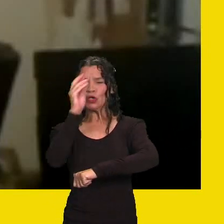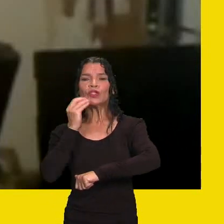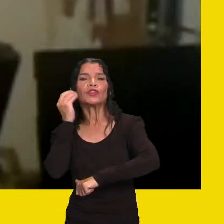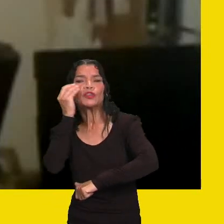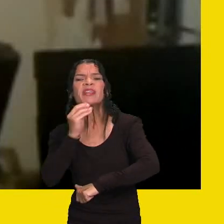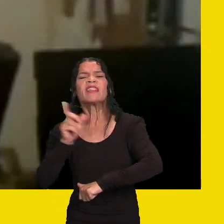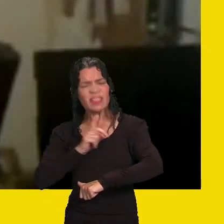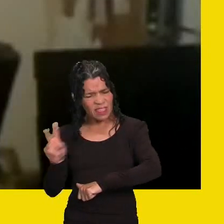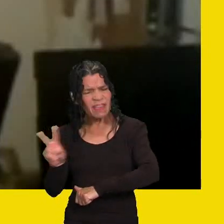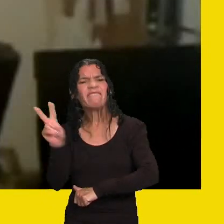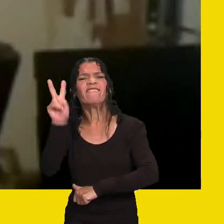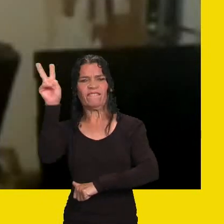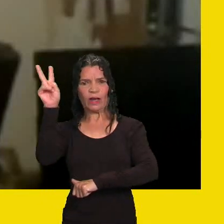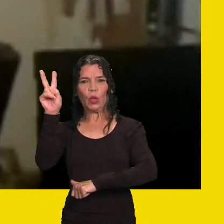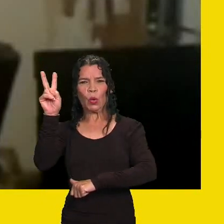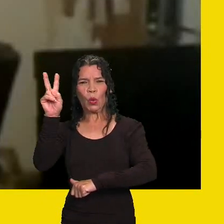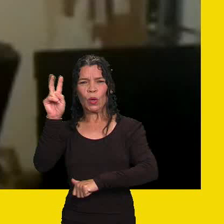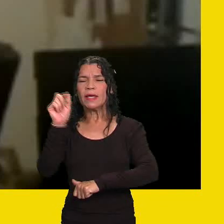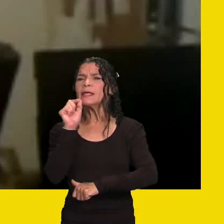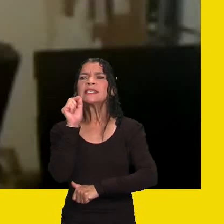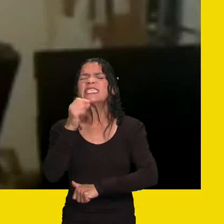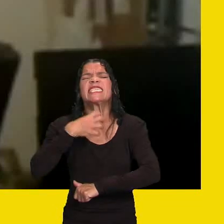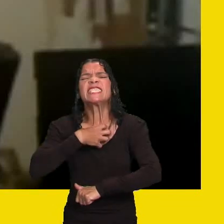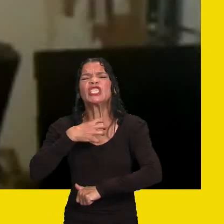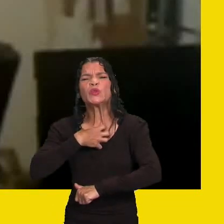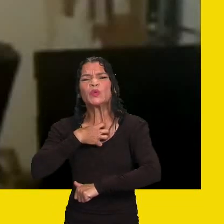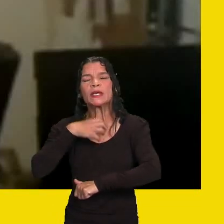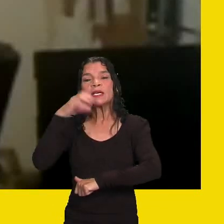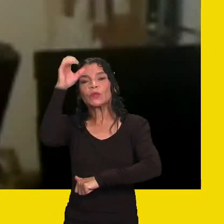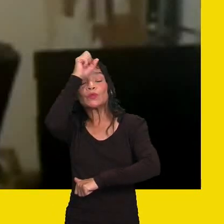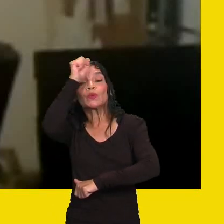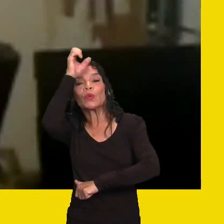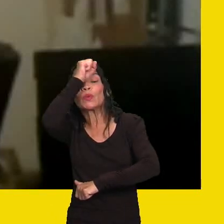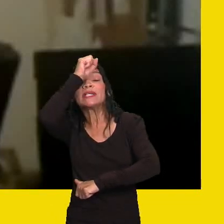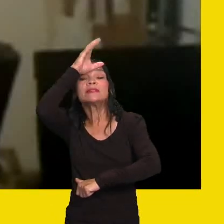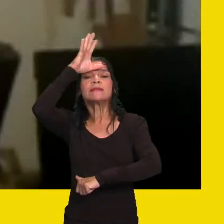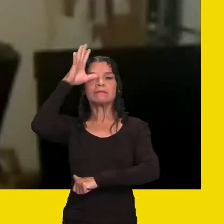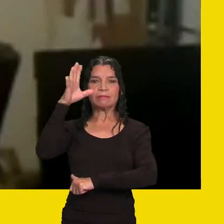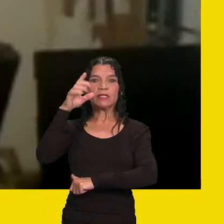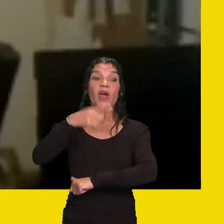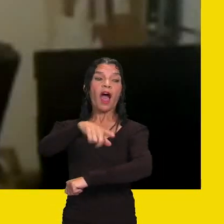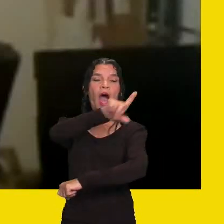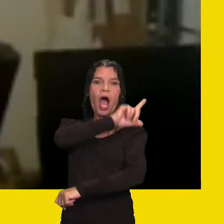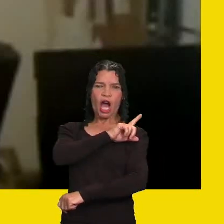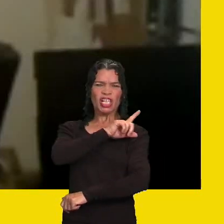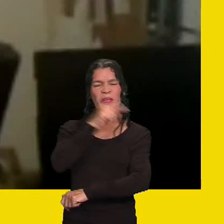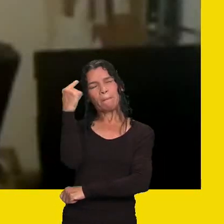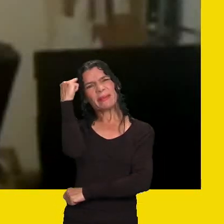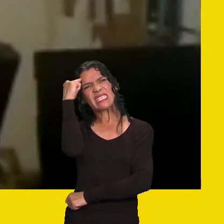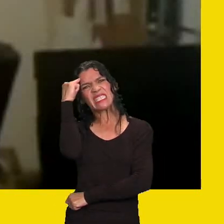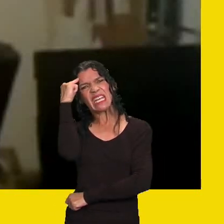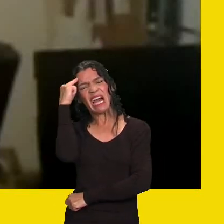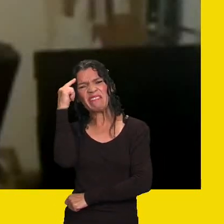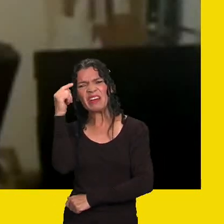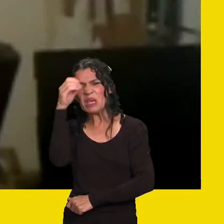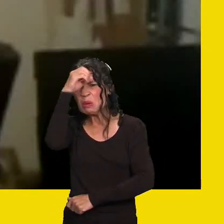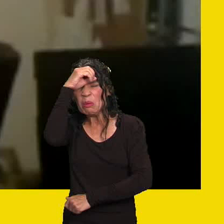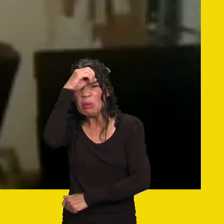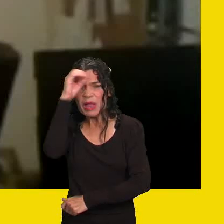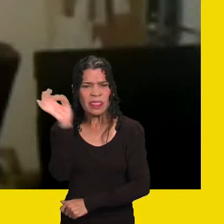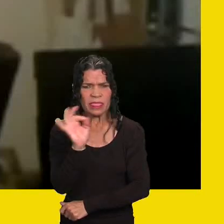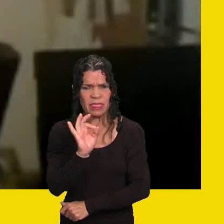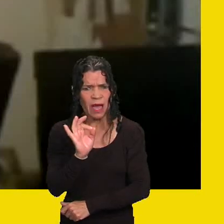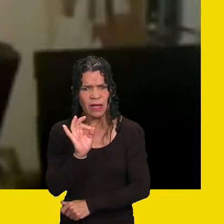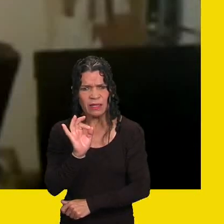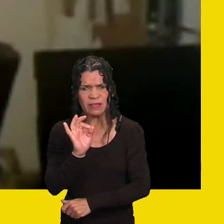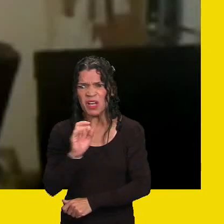valor, descobrir que aquele seu conhecimento, que antes ele achava que não fazia parte,